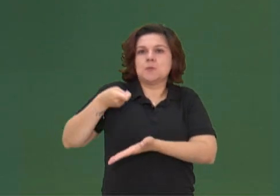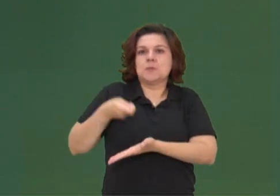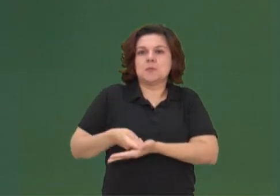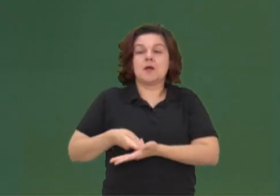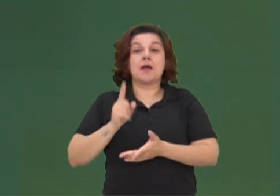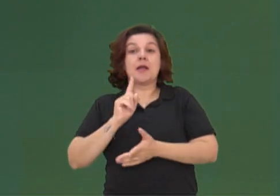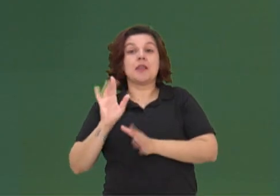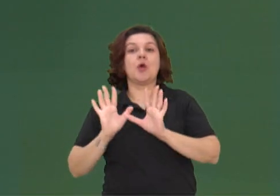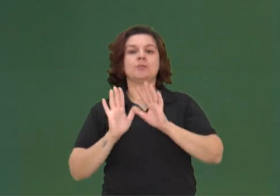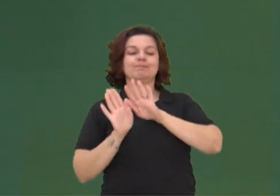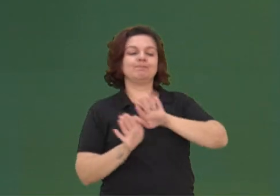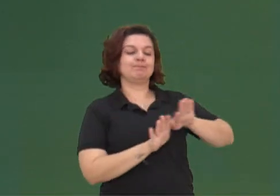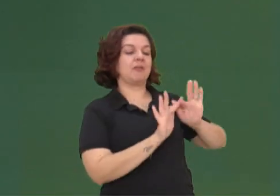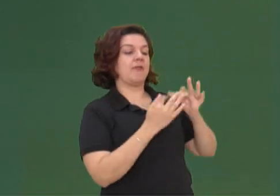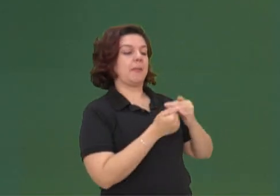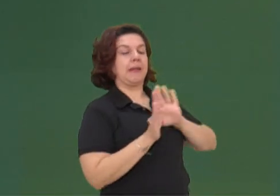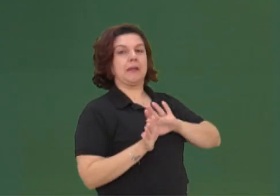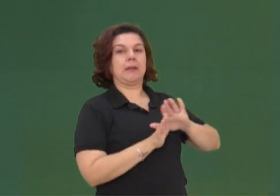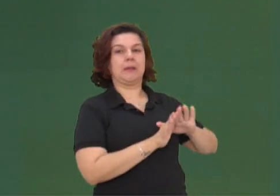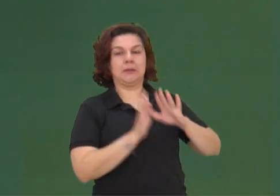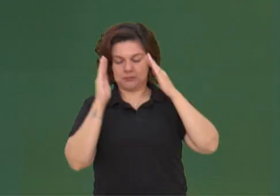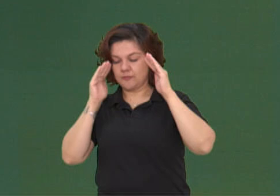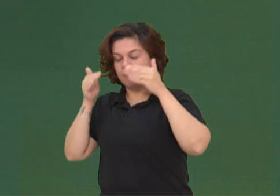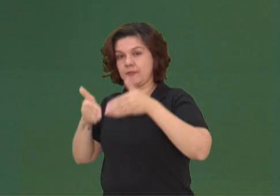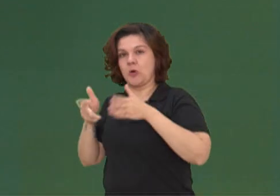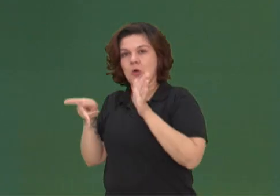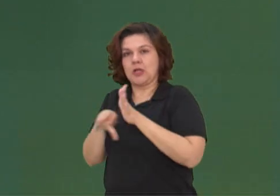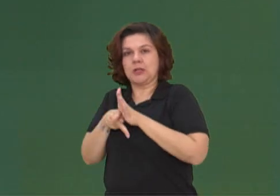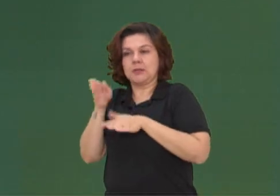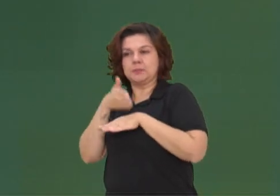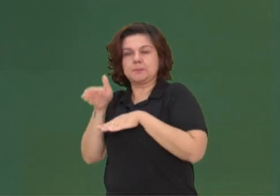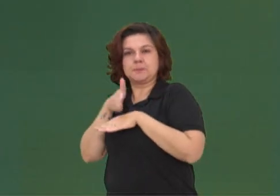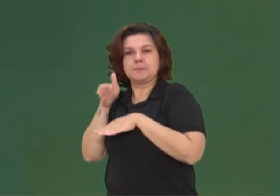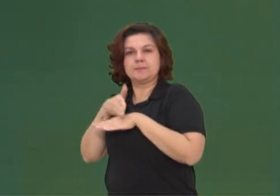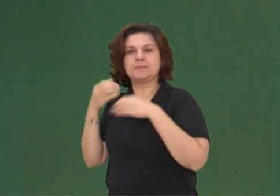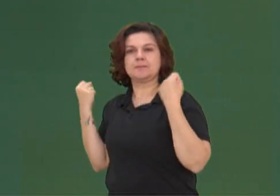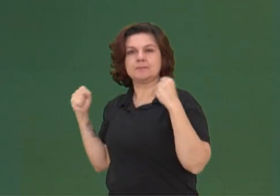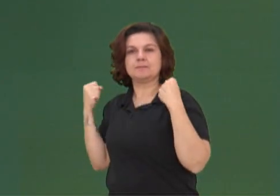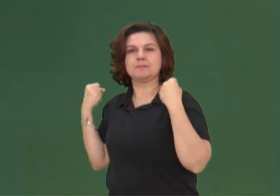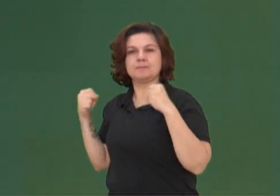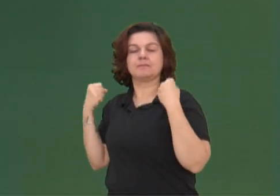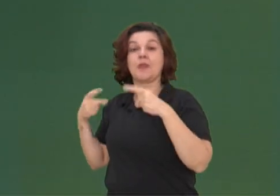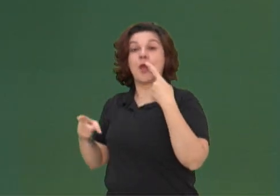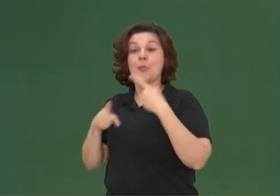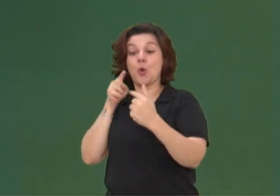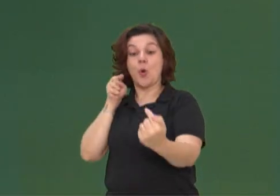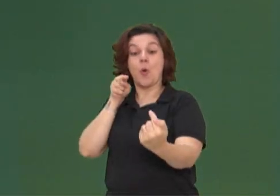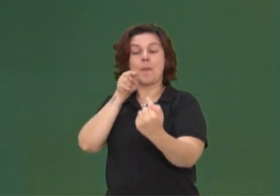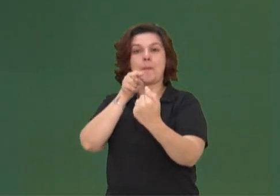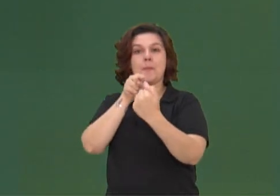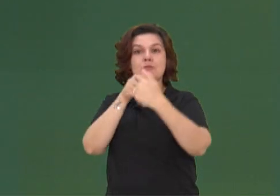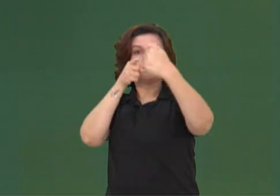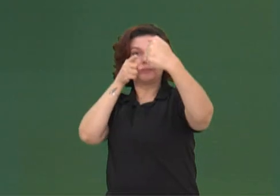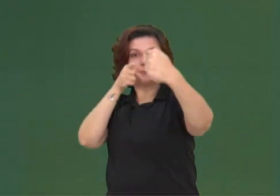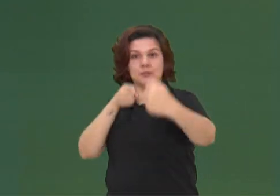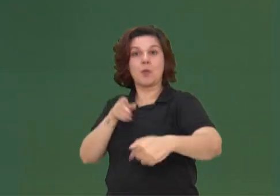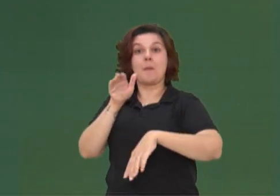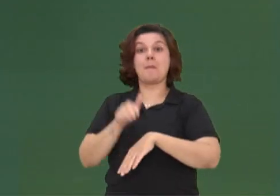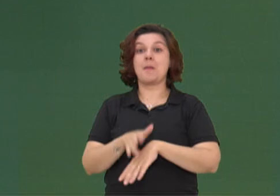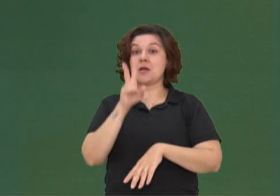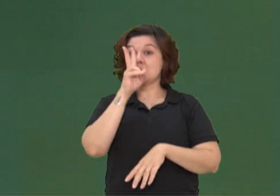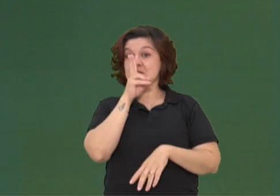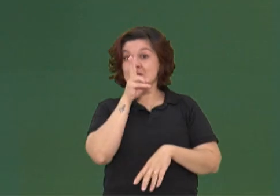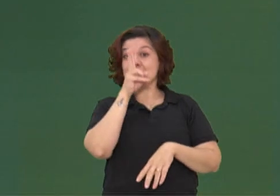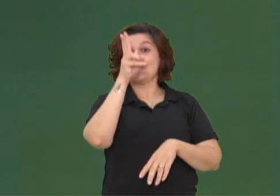passar tempo com a família para se dedicar a essa determinada rotina, justamente porque ele tem ali um objetivo em mente, que é se tornar ali o mais forte